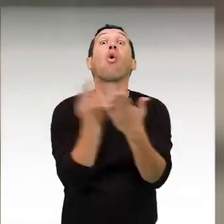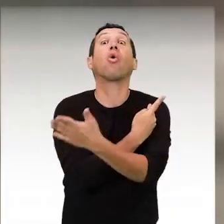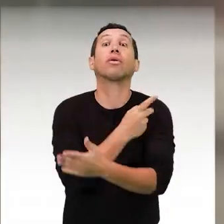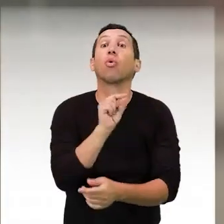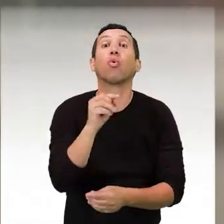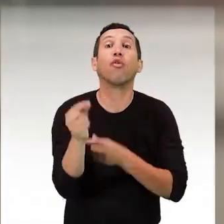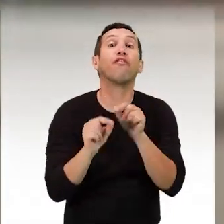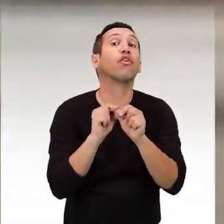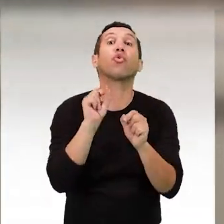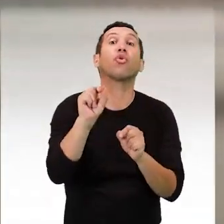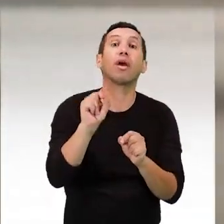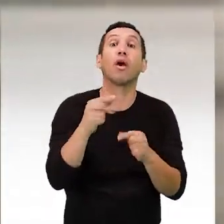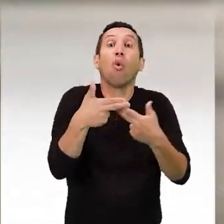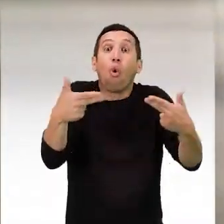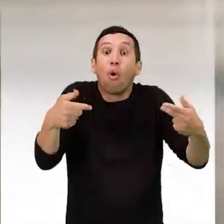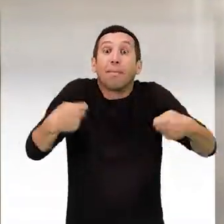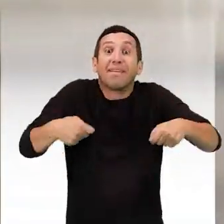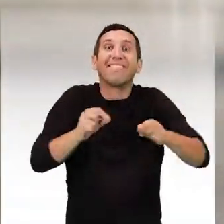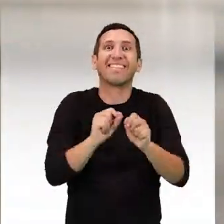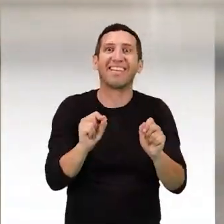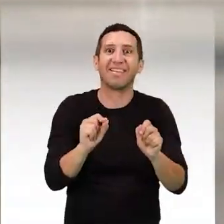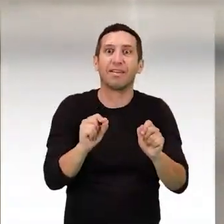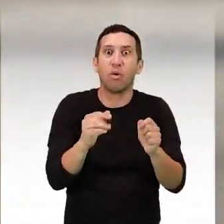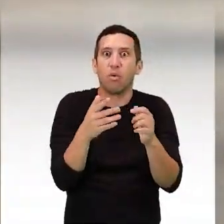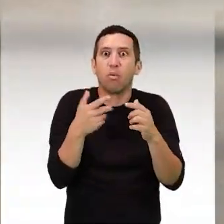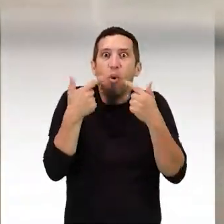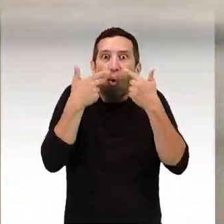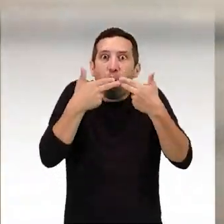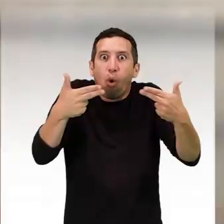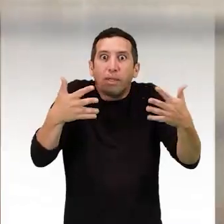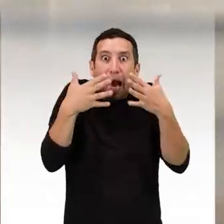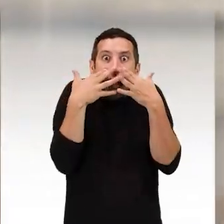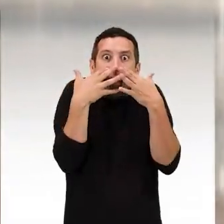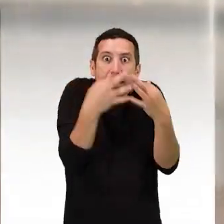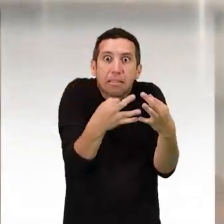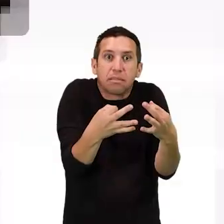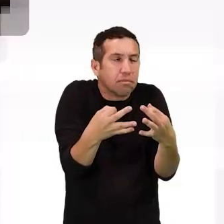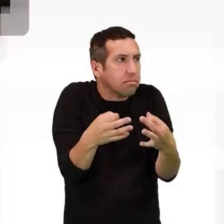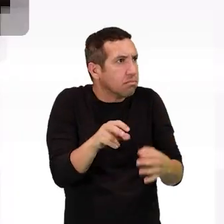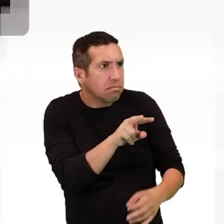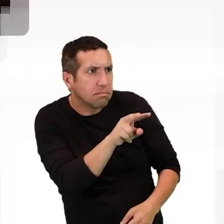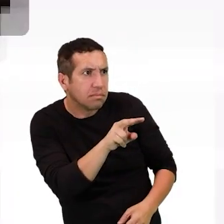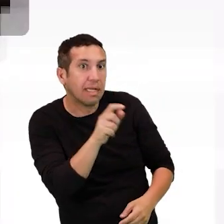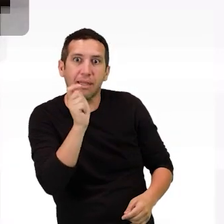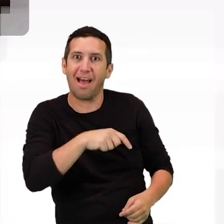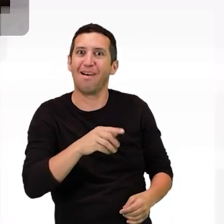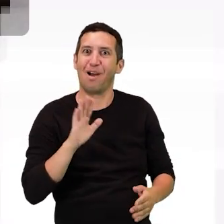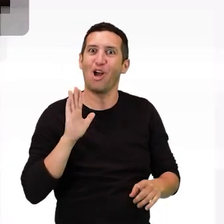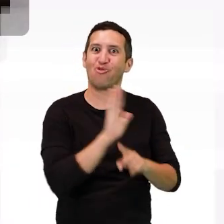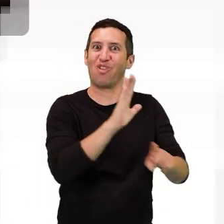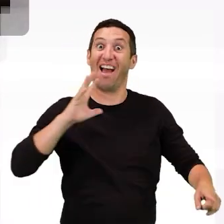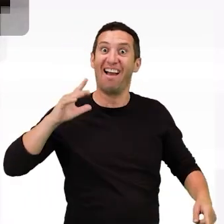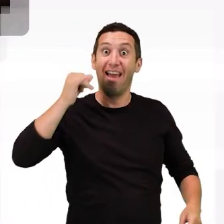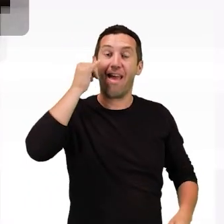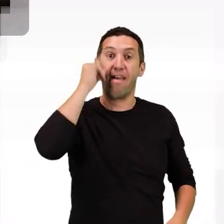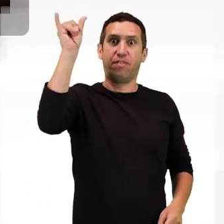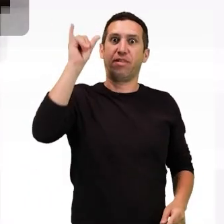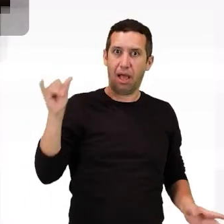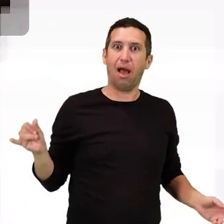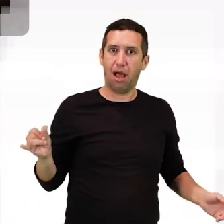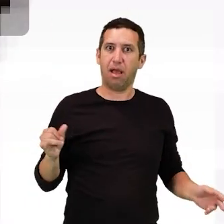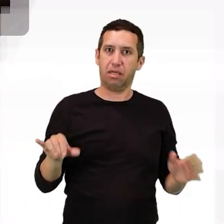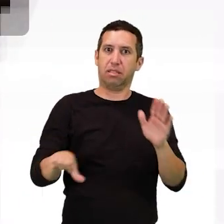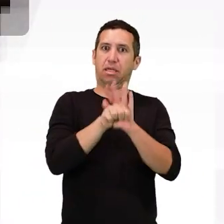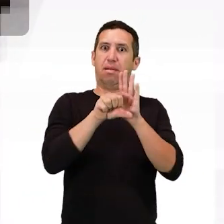prevenir e lidar em determinadas situações. Pequenas medidas, pequenas cautelas, um olhar atento